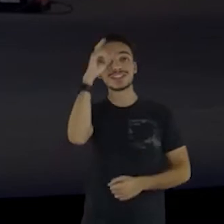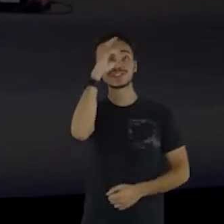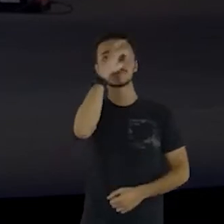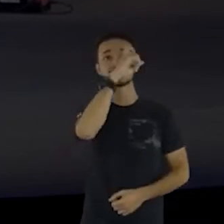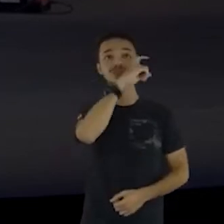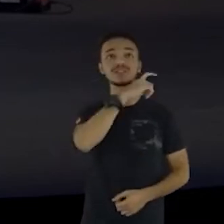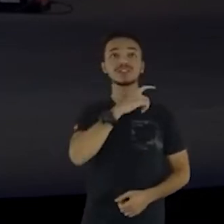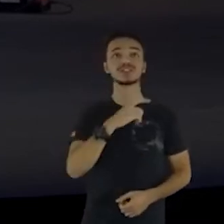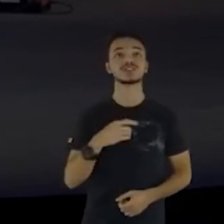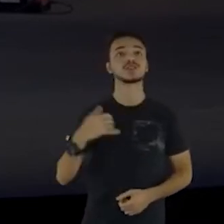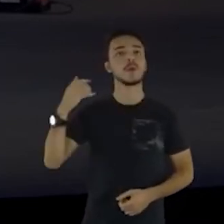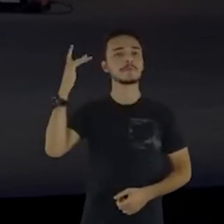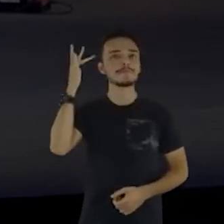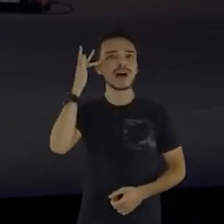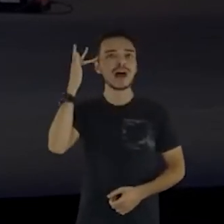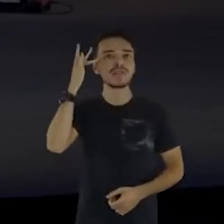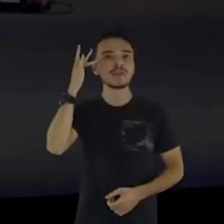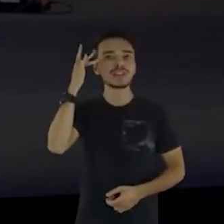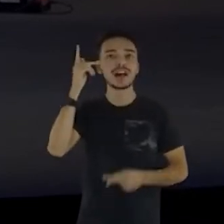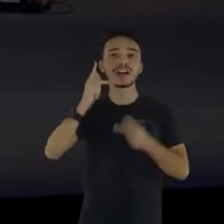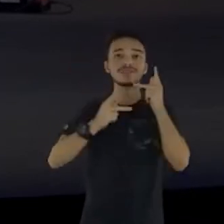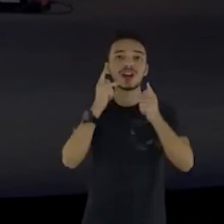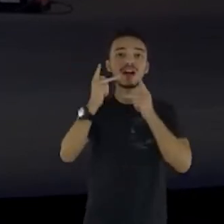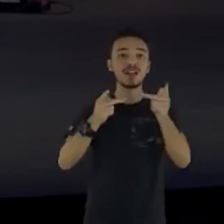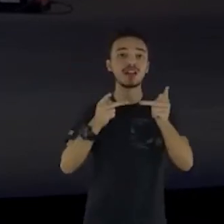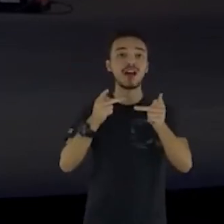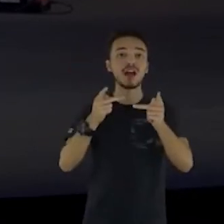12, 13, 14, 15, 16, 17 anos.